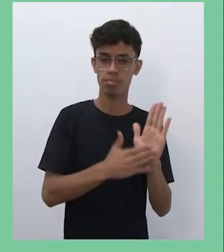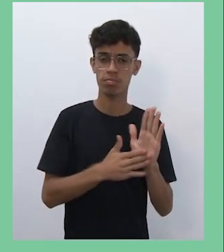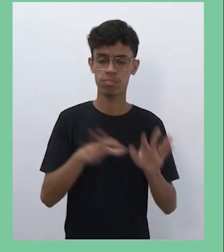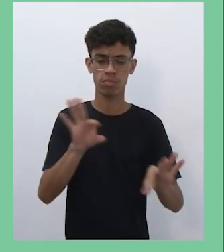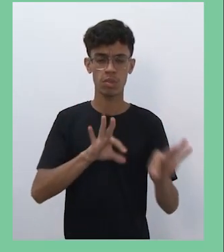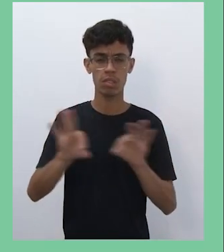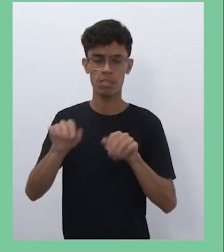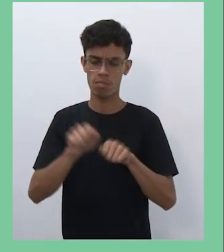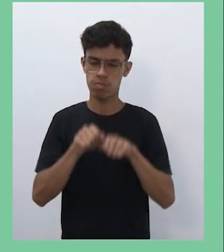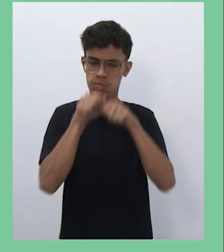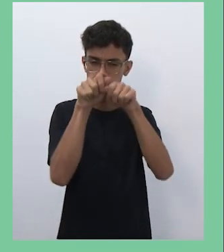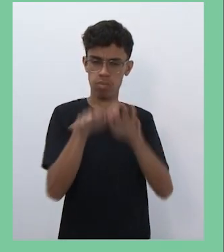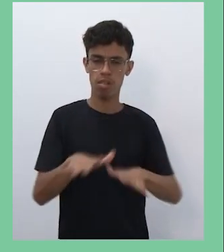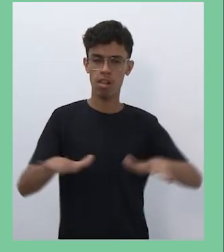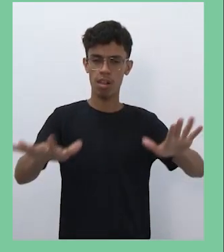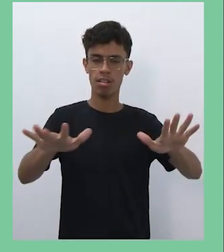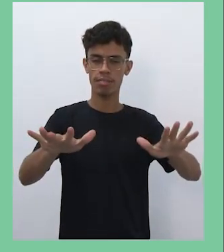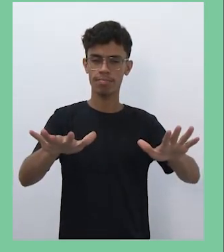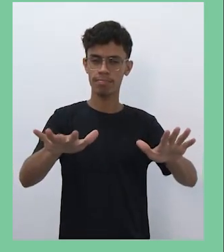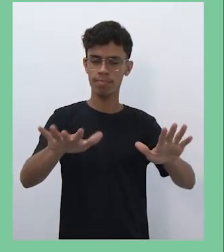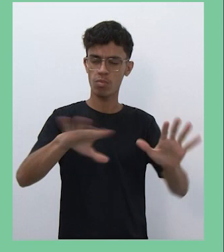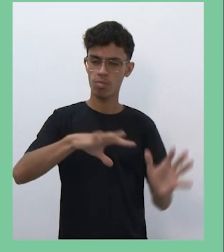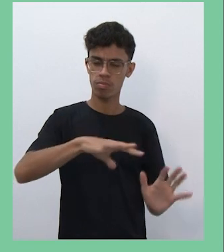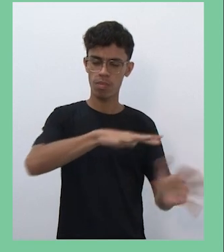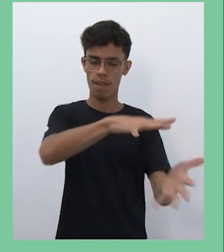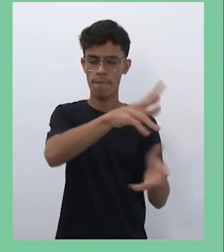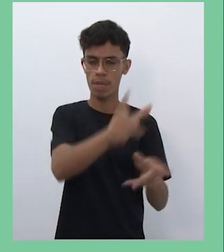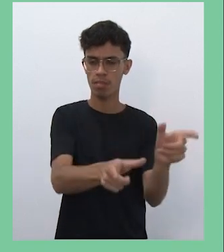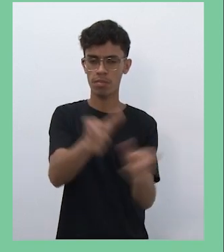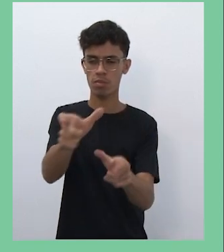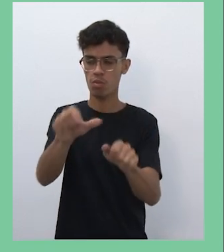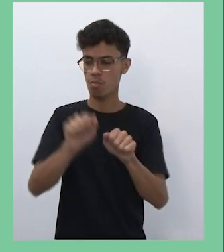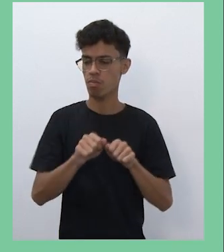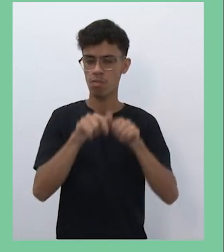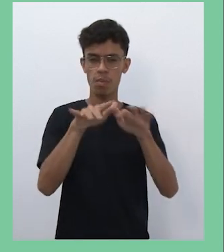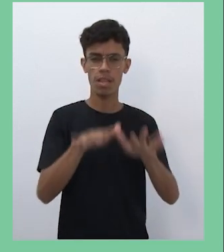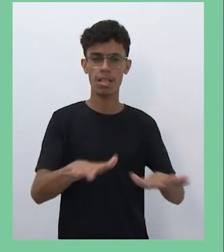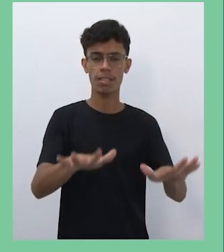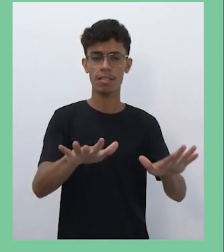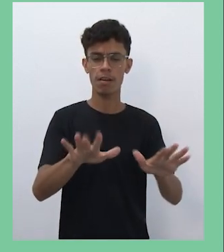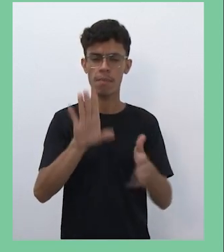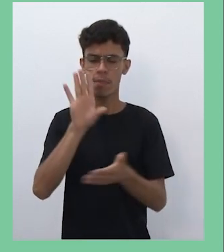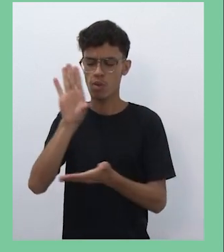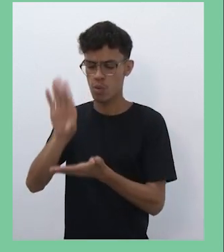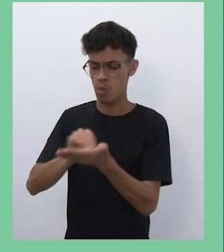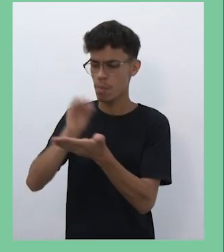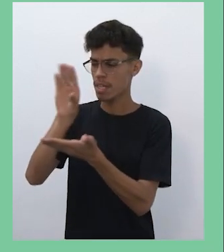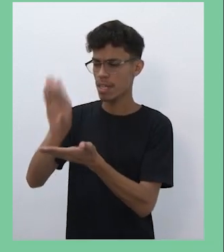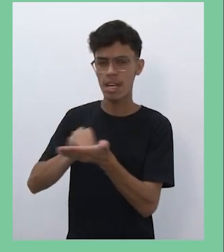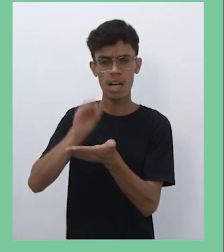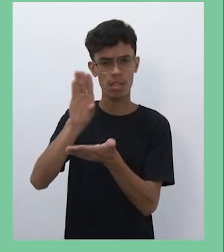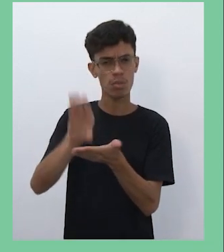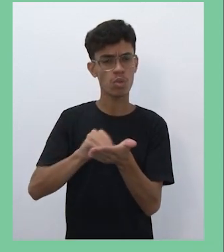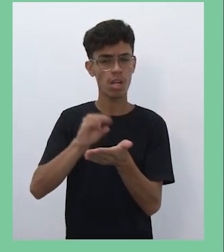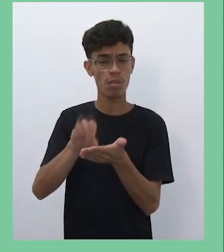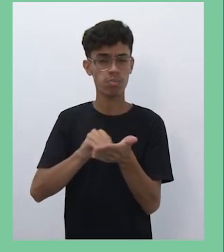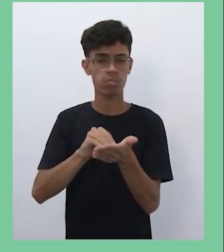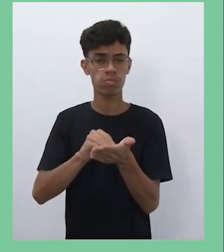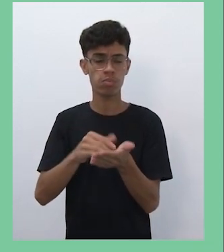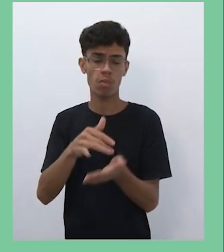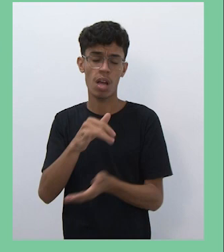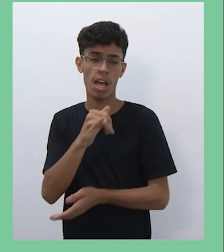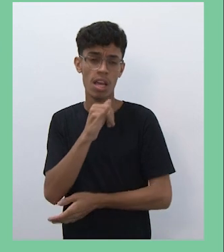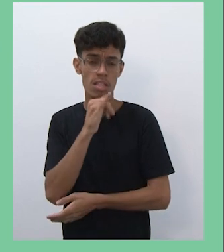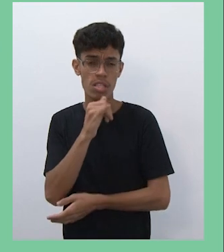hora de espalhar para o mundo aquilo que eu fiz. Por quê? Essa ação ela pode ser copiada, ela pode ser exemplo para